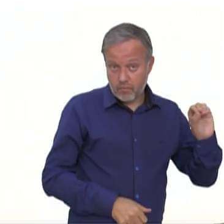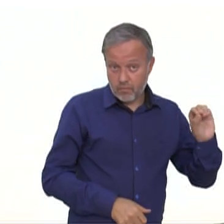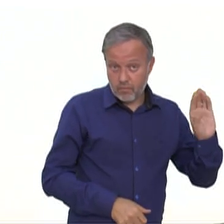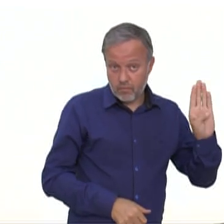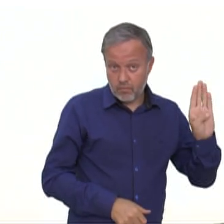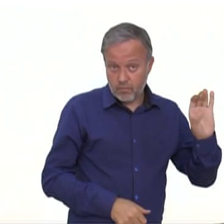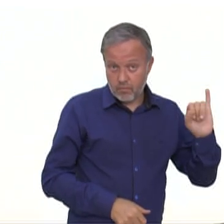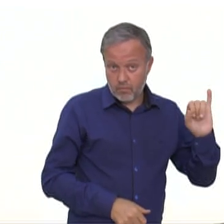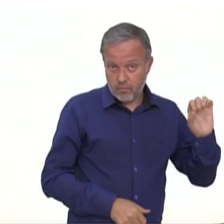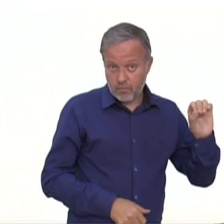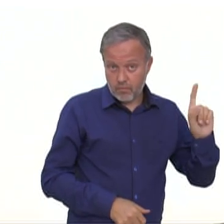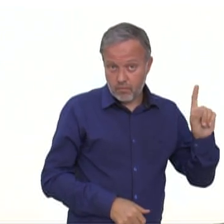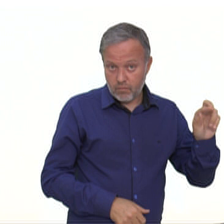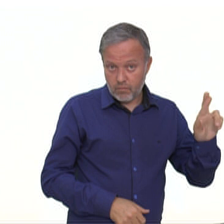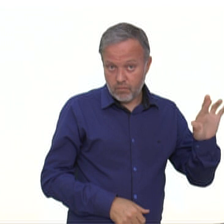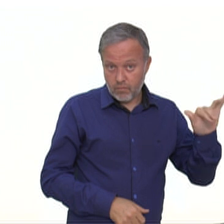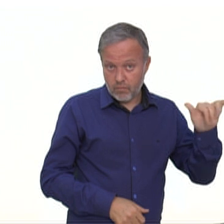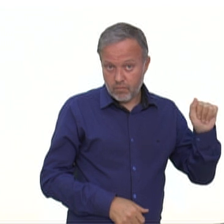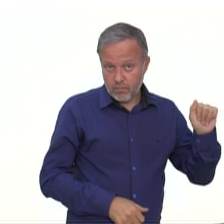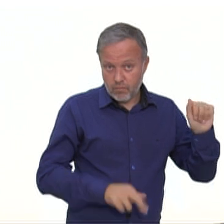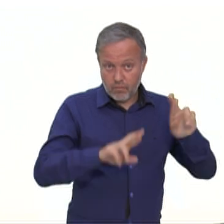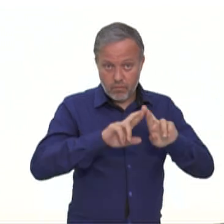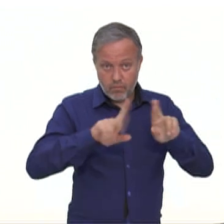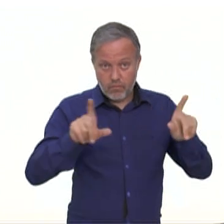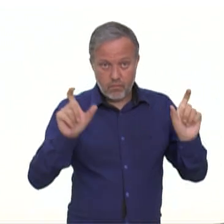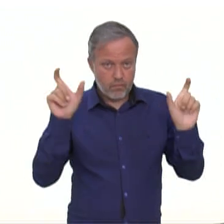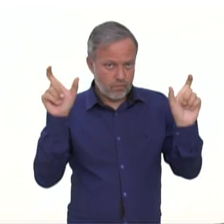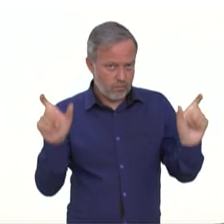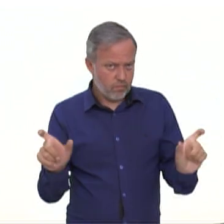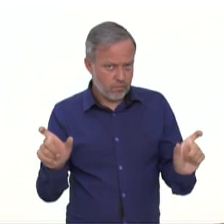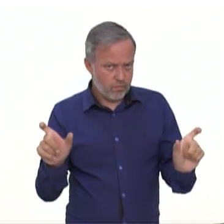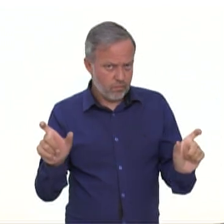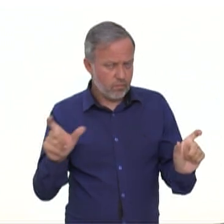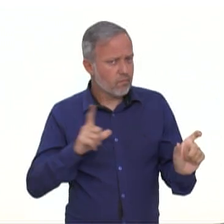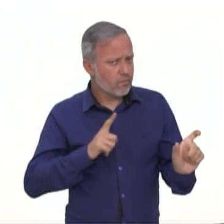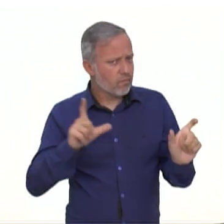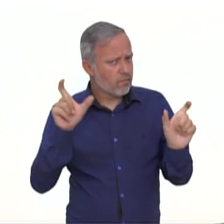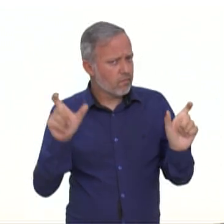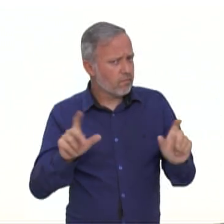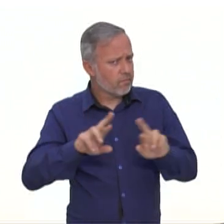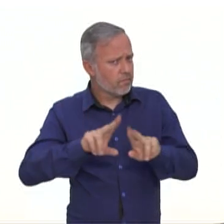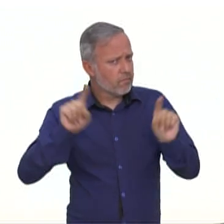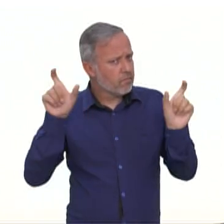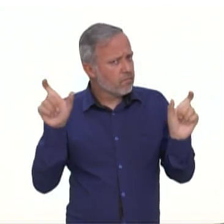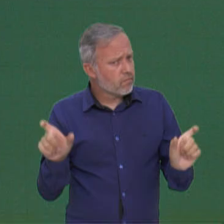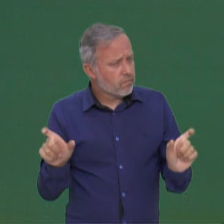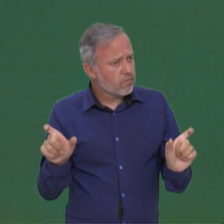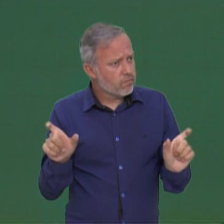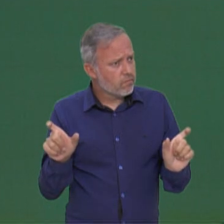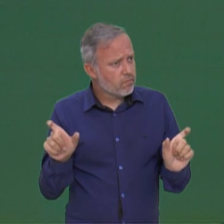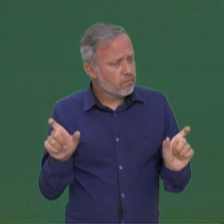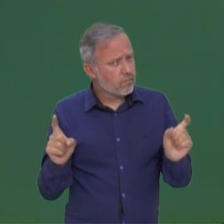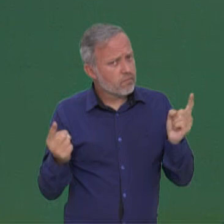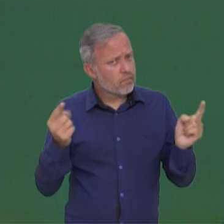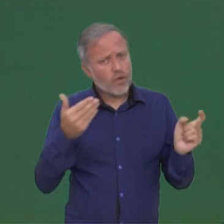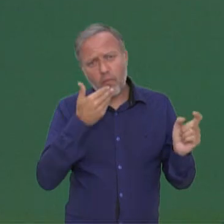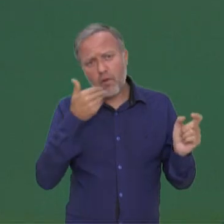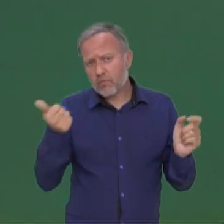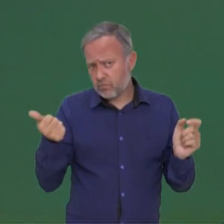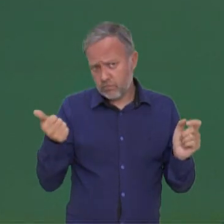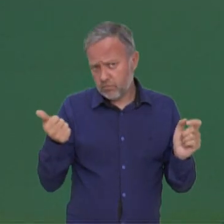Uma autobiografia é diferente da biografia? Será que tem diferença? Né? Qual é